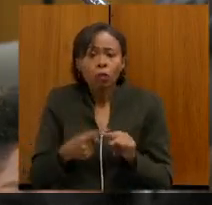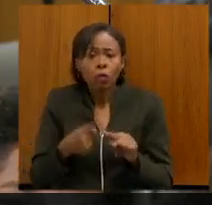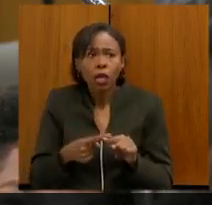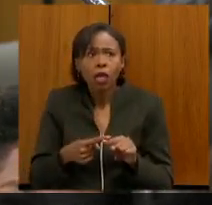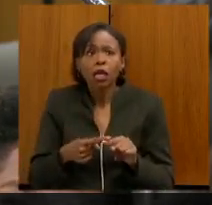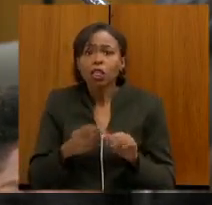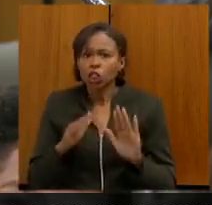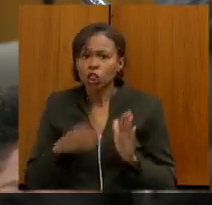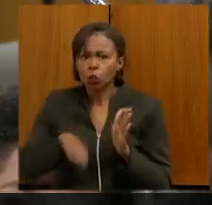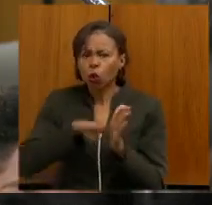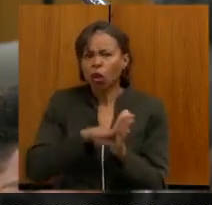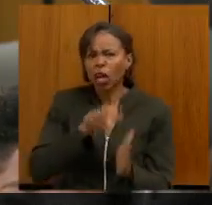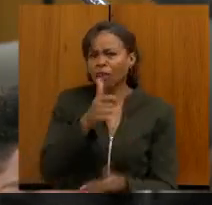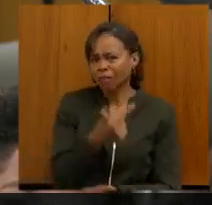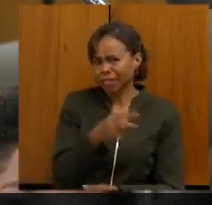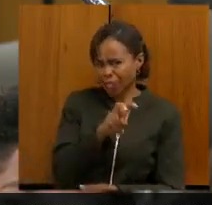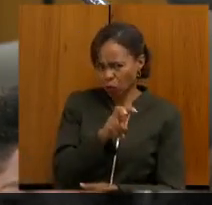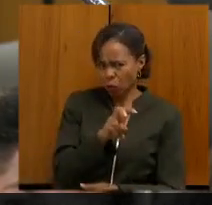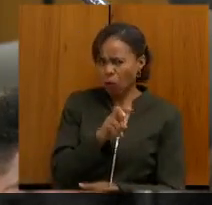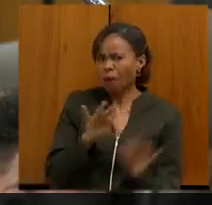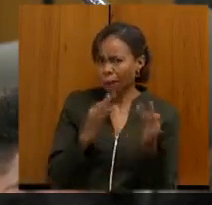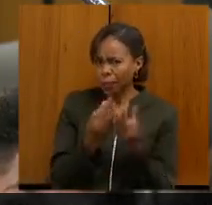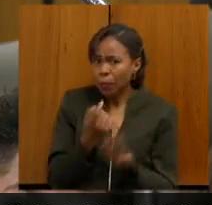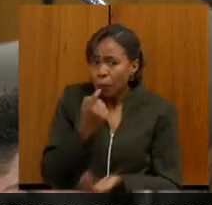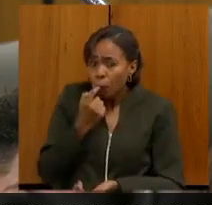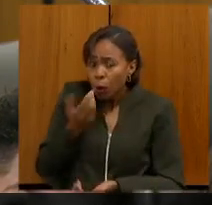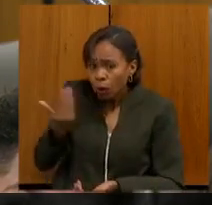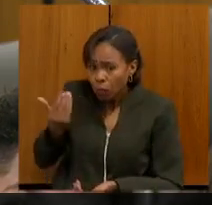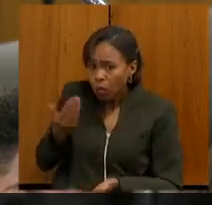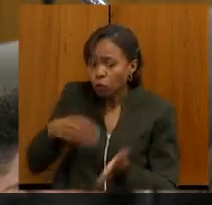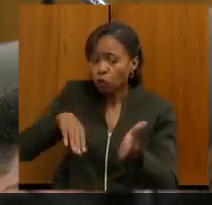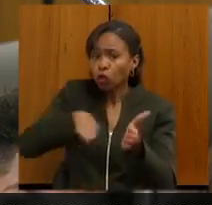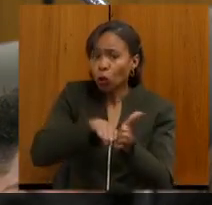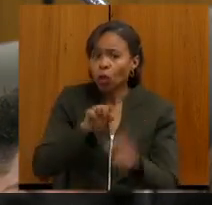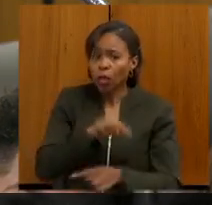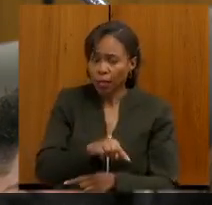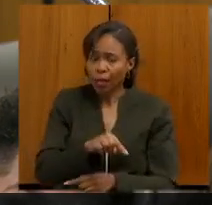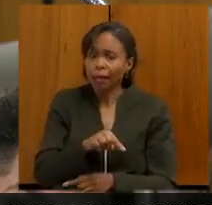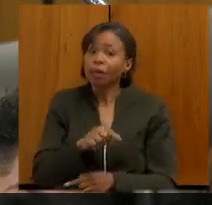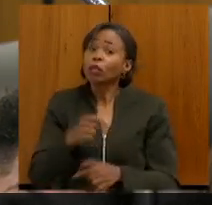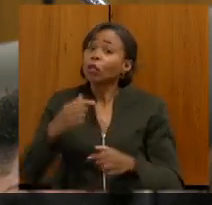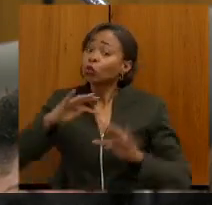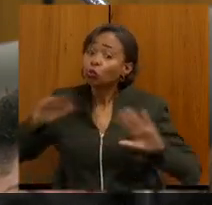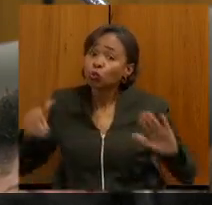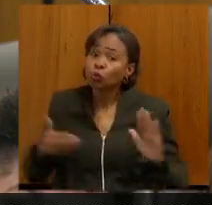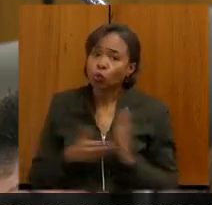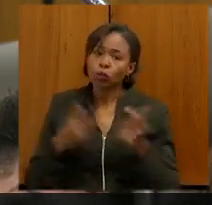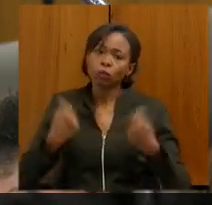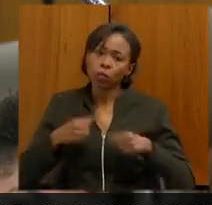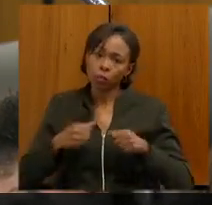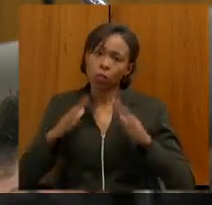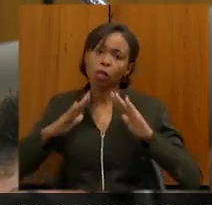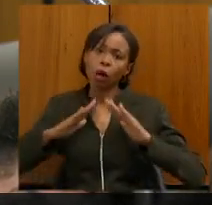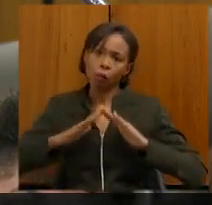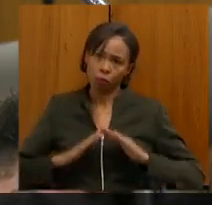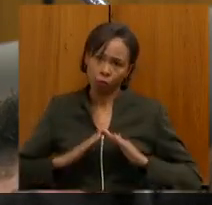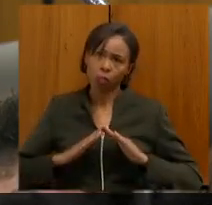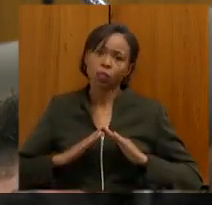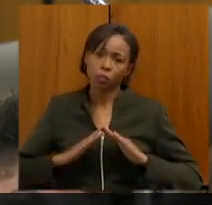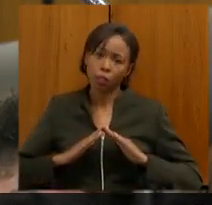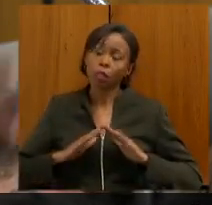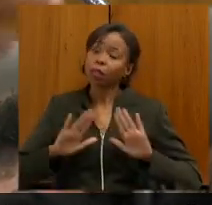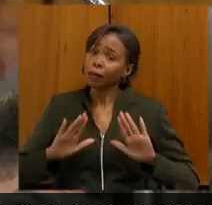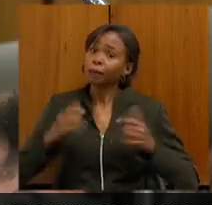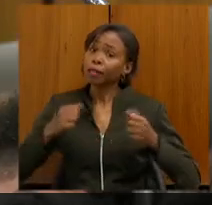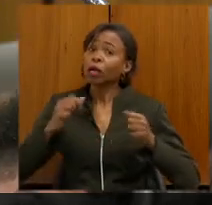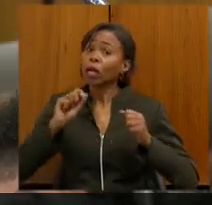25 famílias chegando a pouco tempo e eu acho que todos precisa de moradia todos preciso de um lugar eu acho que a gente tem que tirar